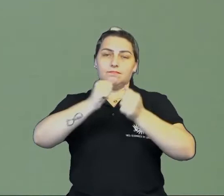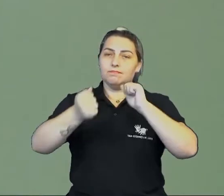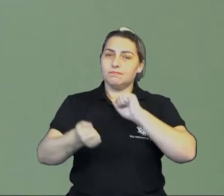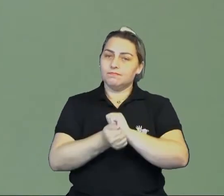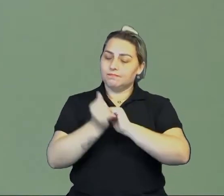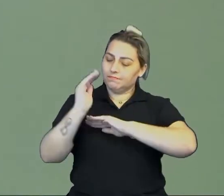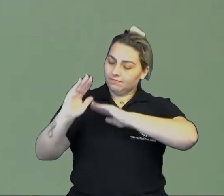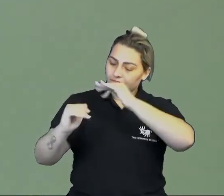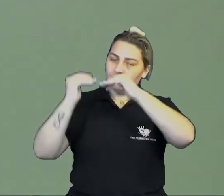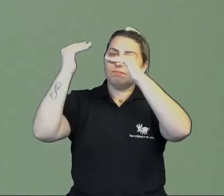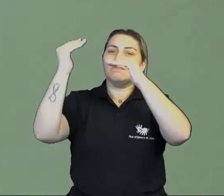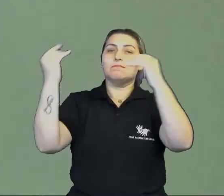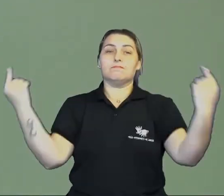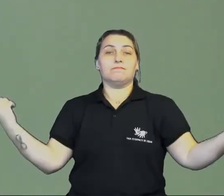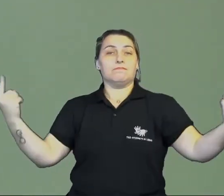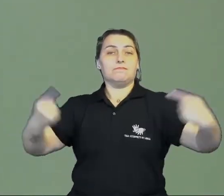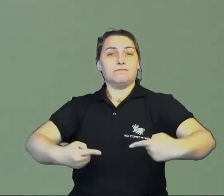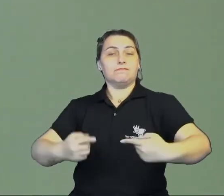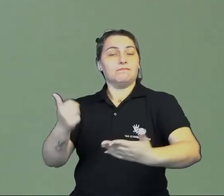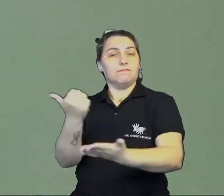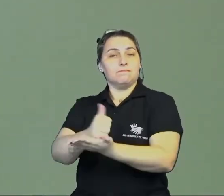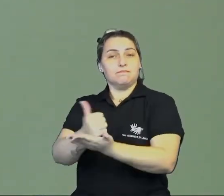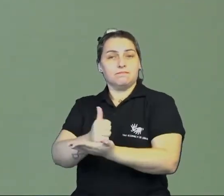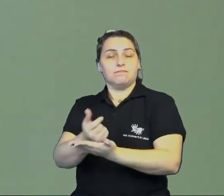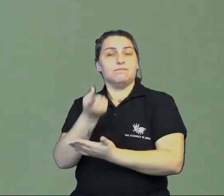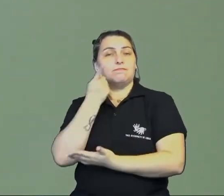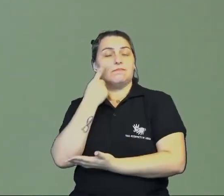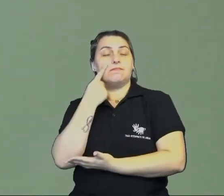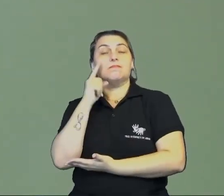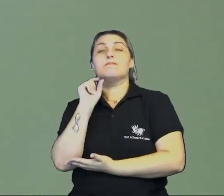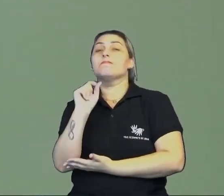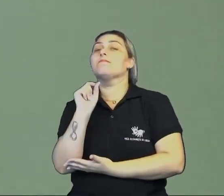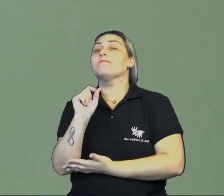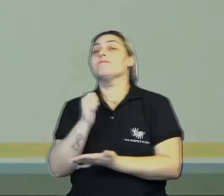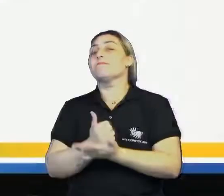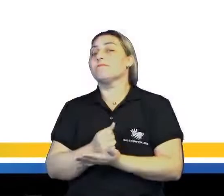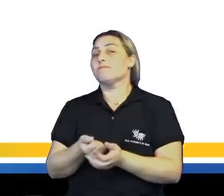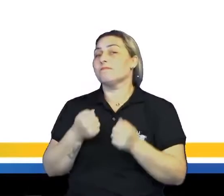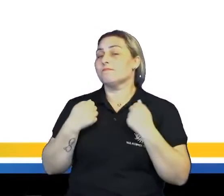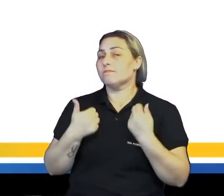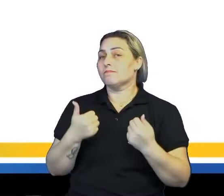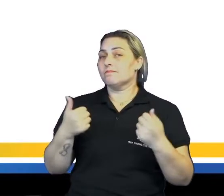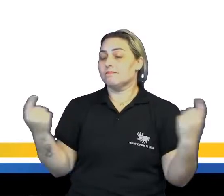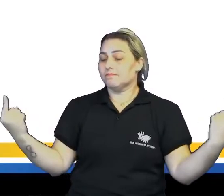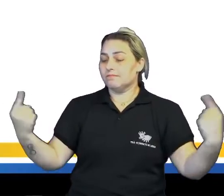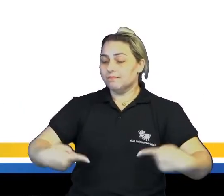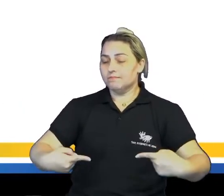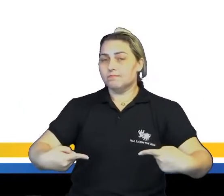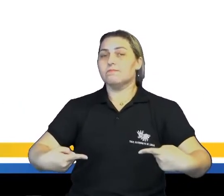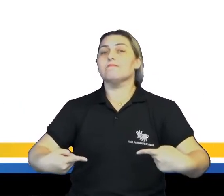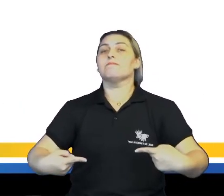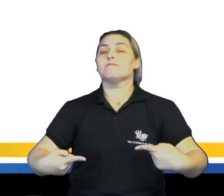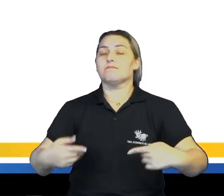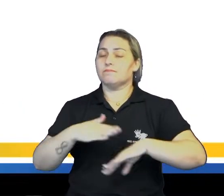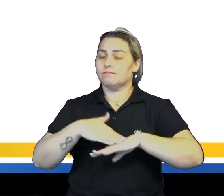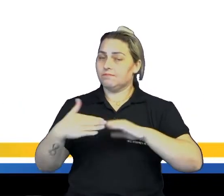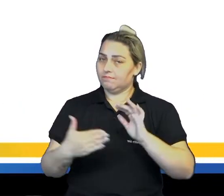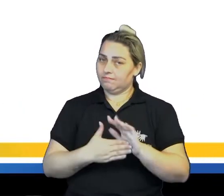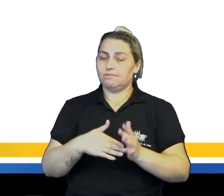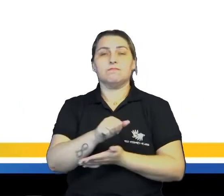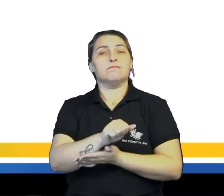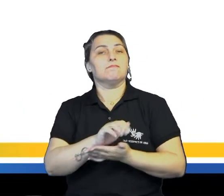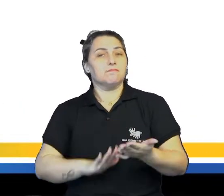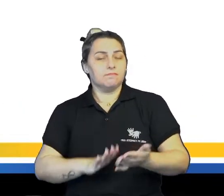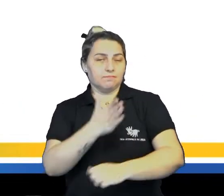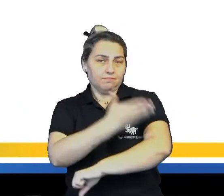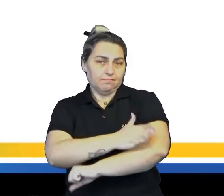e evoluir para um jogo. Então vamos ver aqui o que seria esse jogo, beleza? Então aqui, ó. O jogo é toda e qualquer